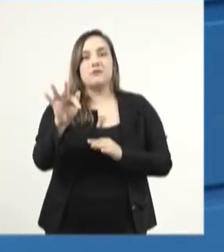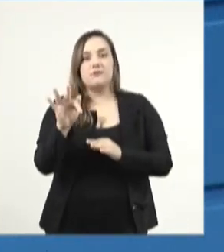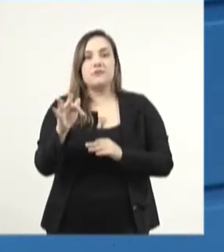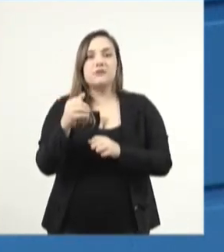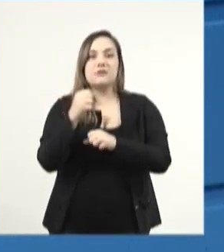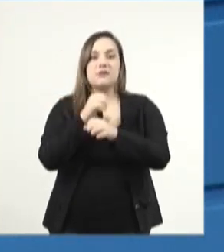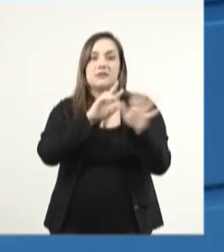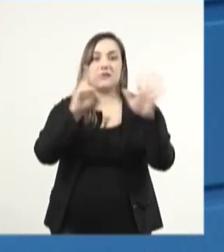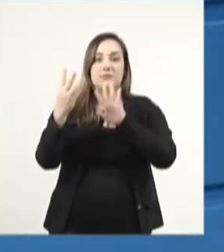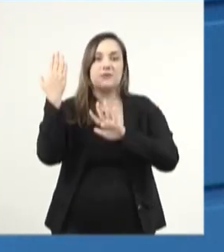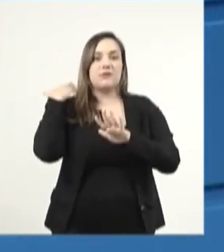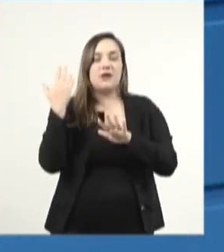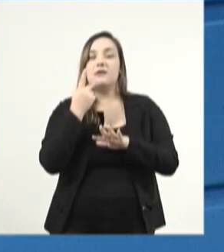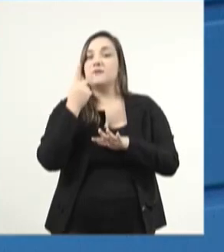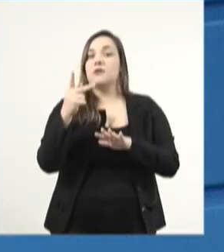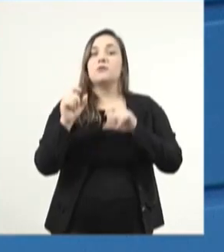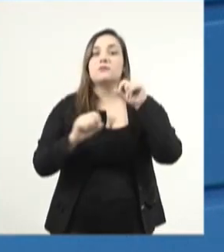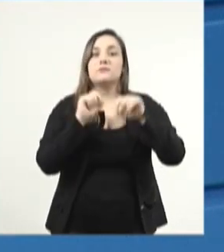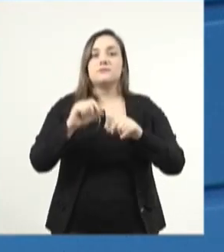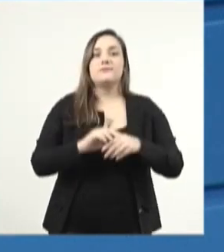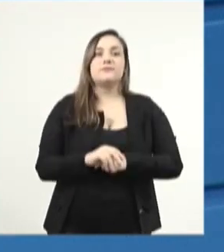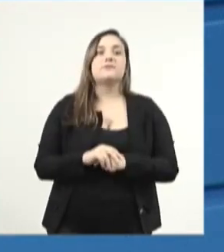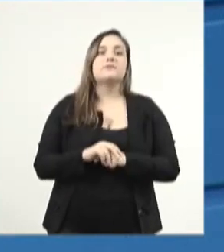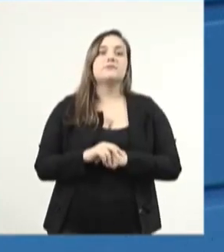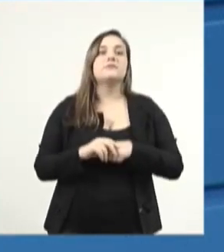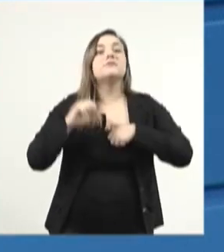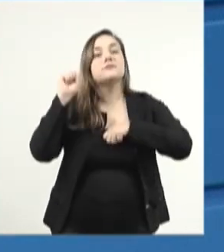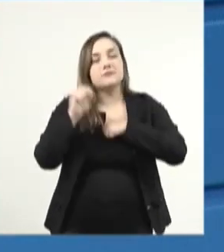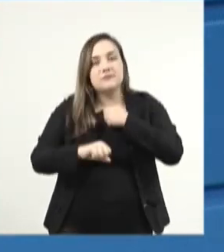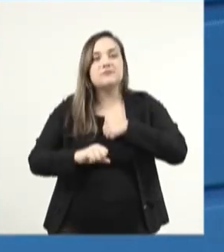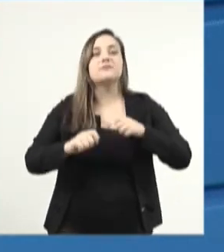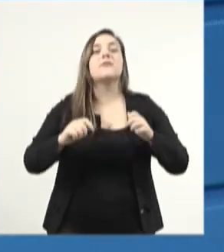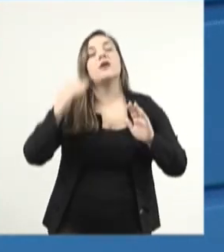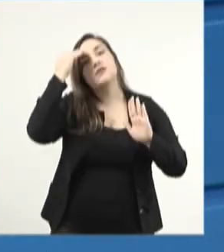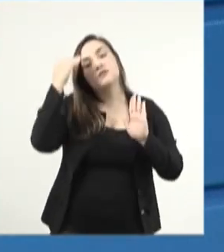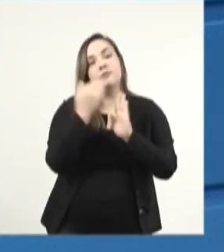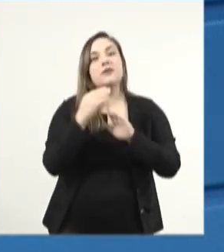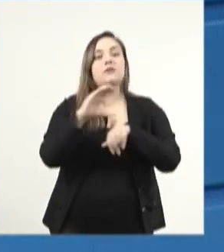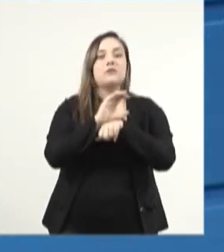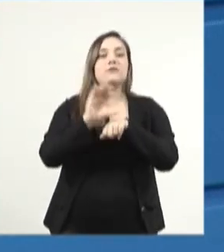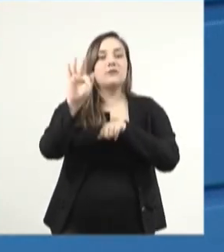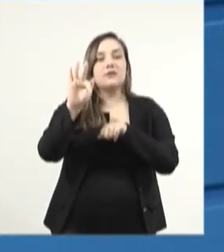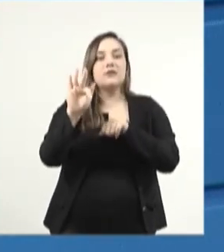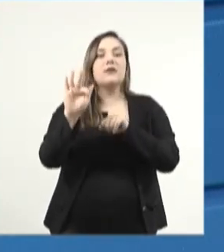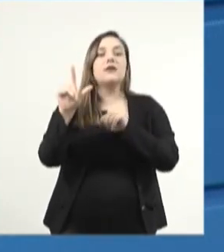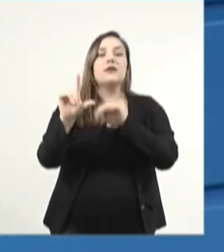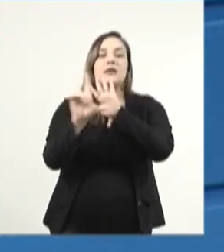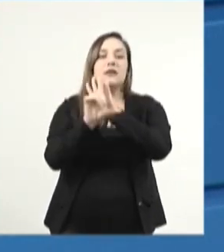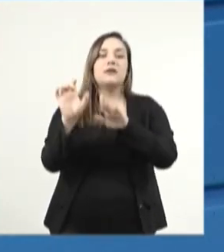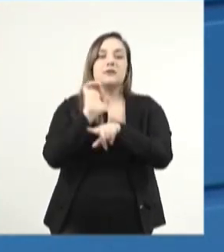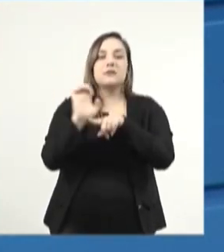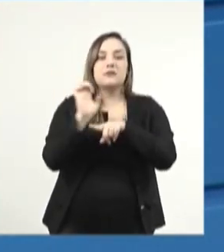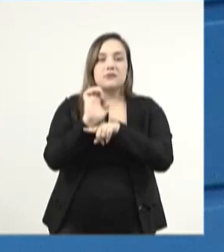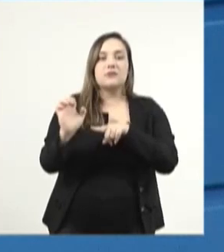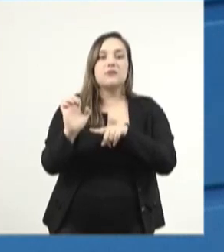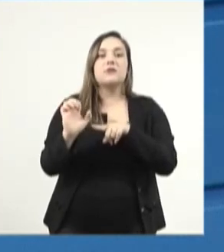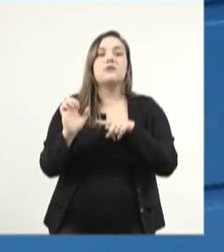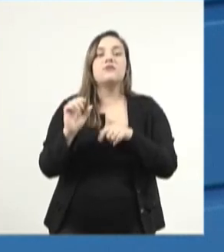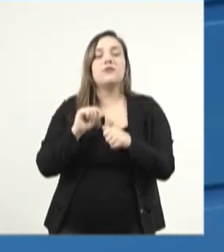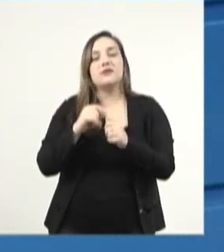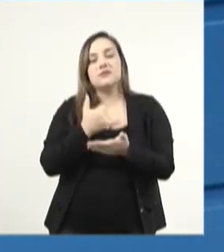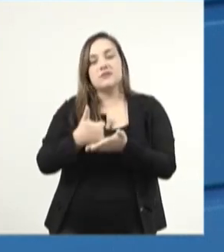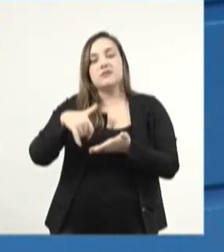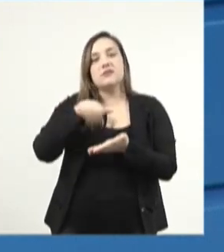na semana passada, dizendo claramente que sim, é constitucional lei estadual que estabeleça